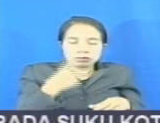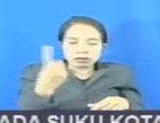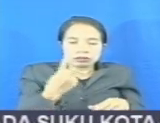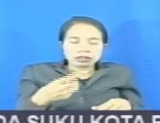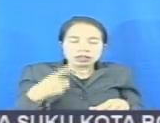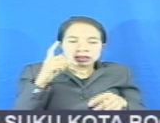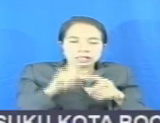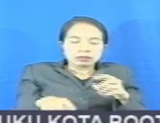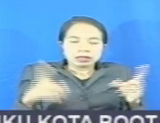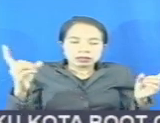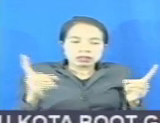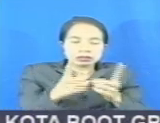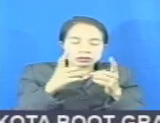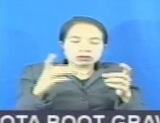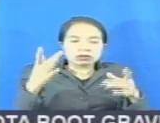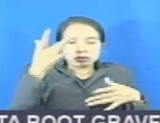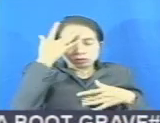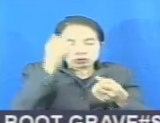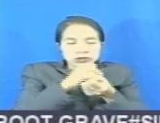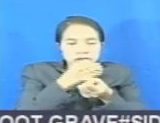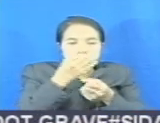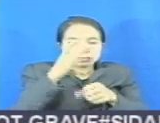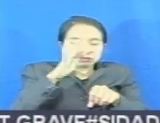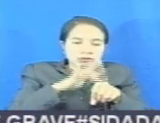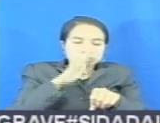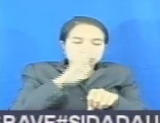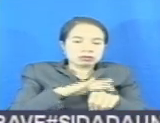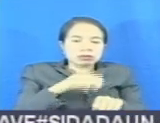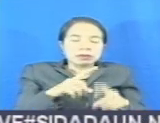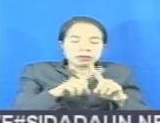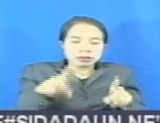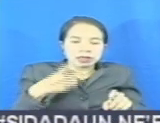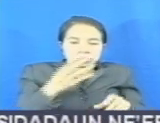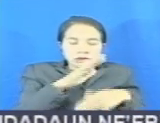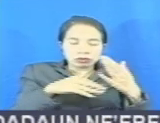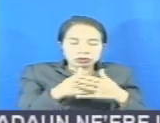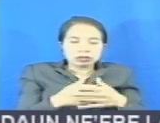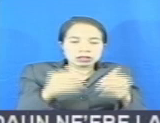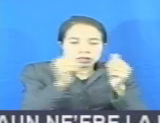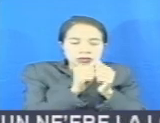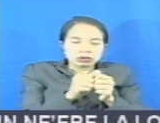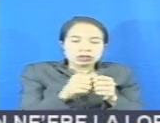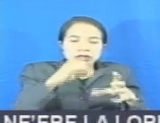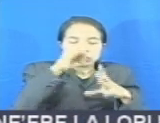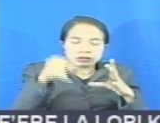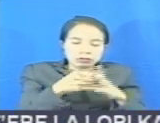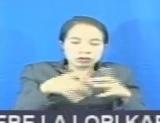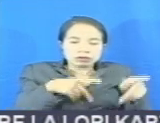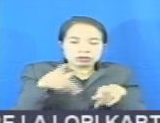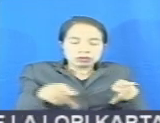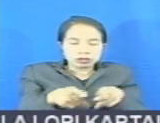luta contra moras dengue. Sim, hani sepu, mas bem, ita hoto tem hamoto, né? Ita tem envolve ita ne comunidade